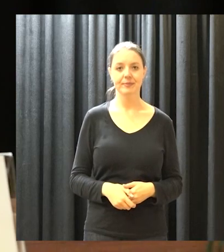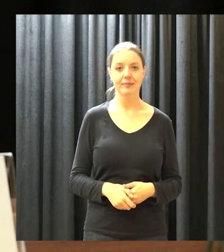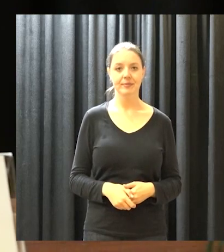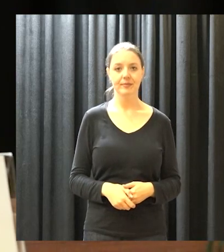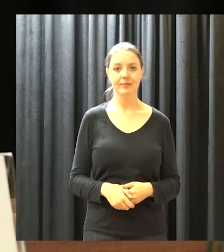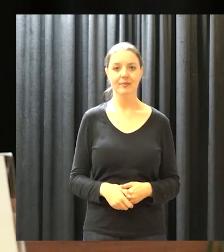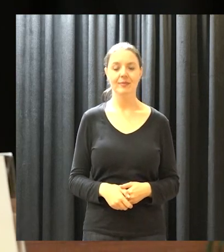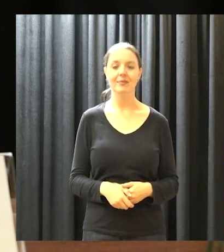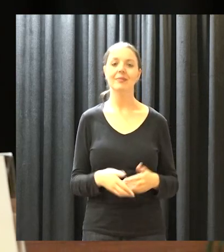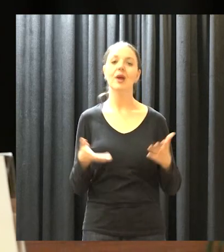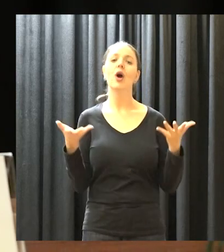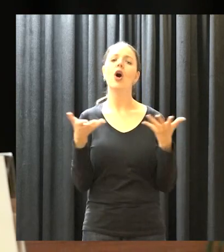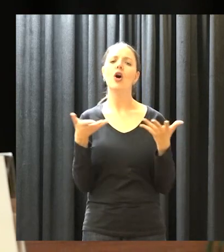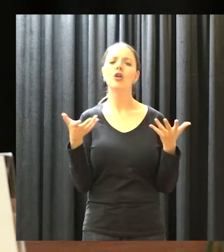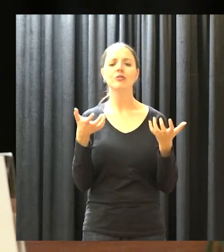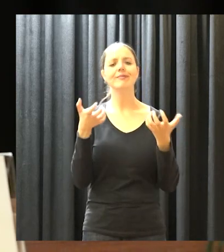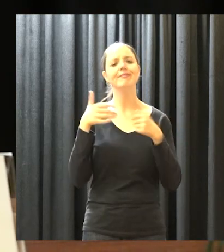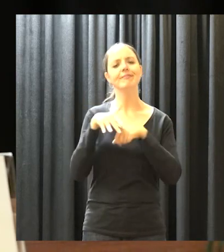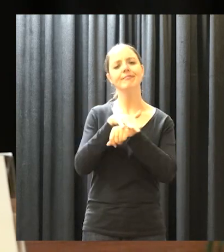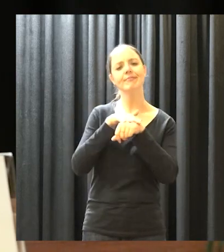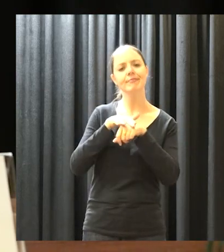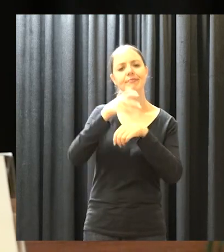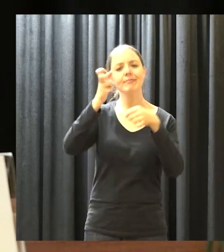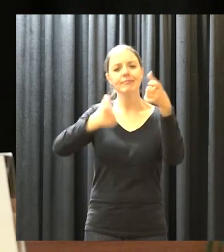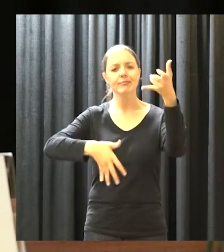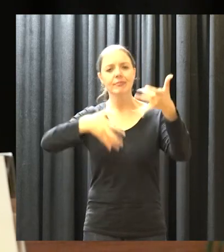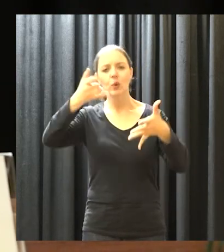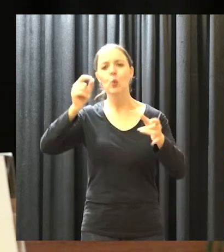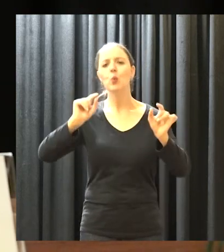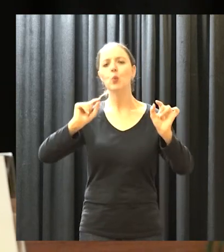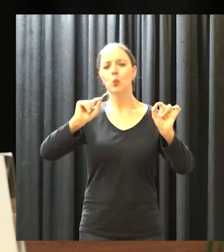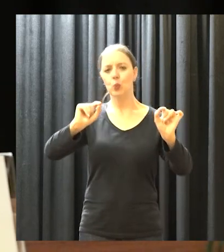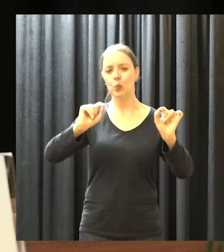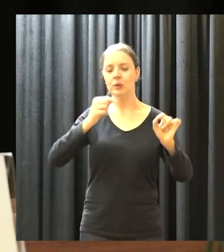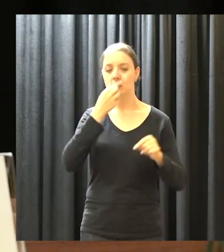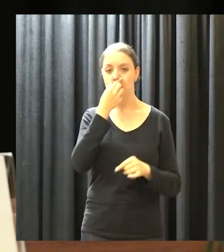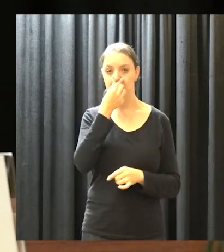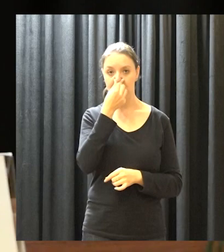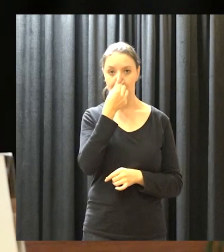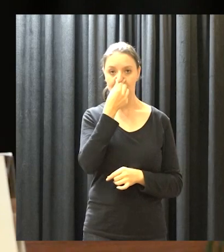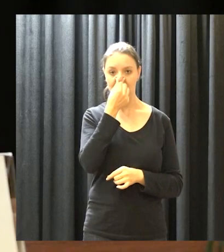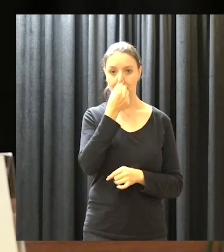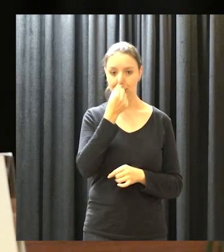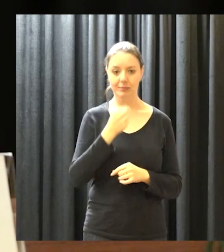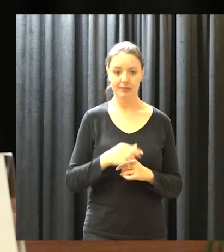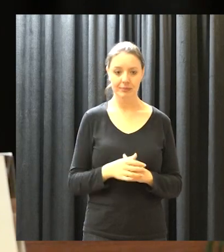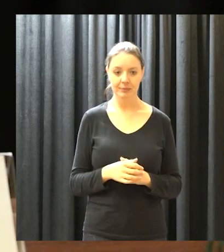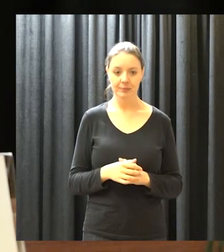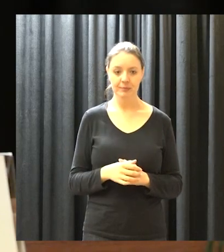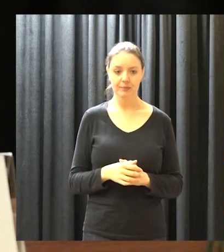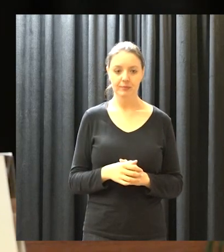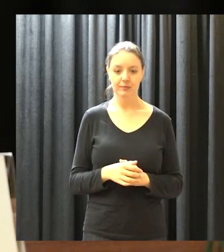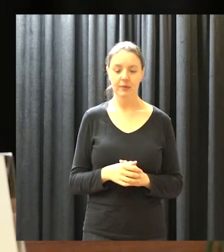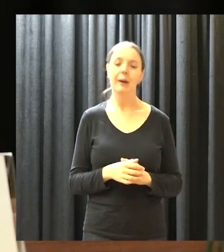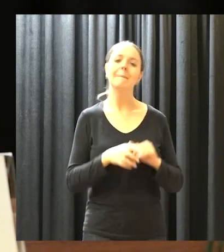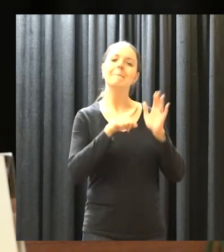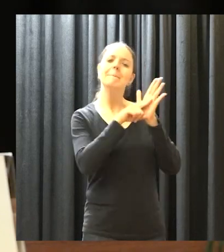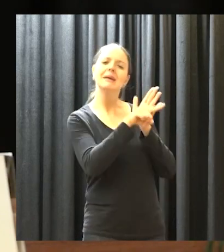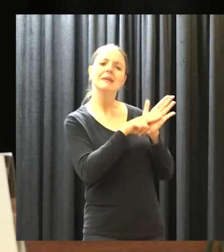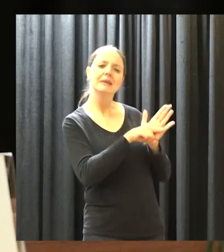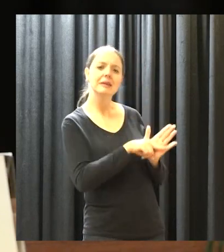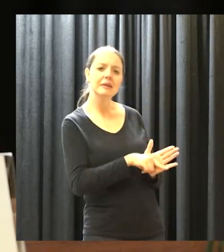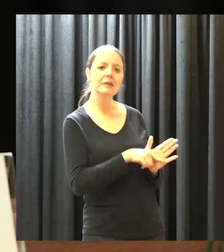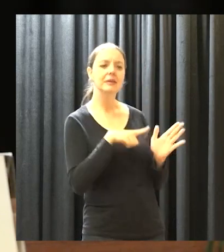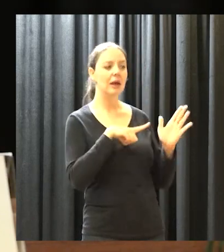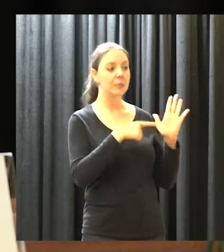Eu hoje queria conversar com vocês, na verdade, apresentar um trabalho, né, um trabalho que teve uma realização material,